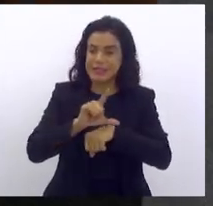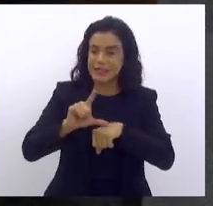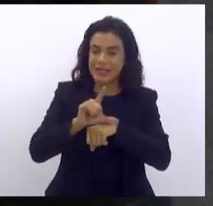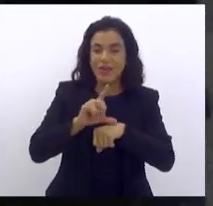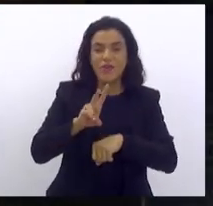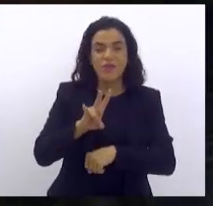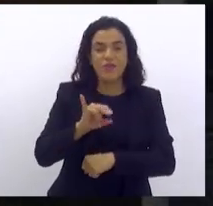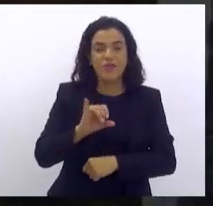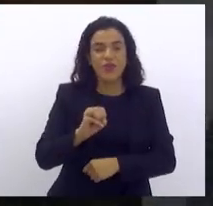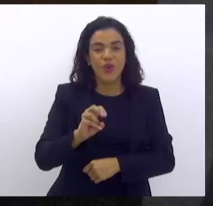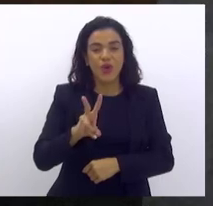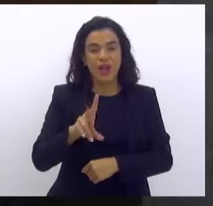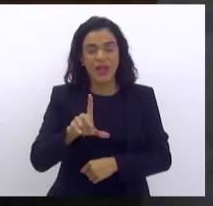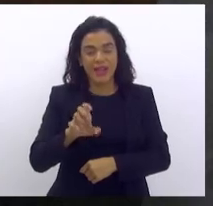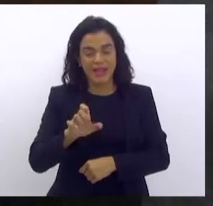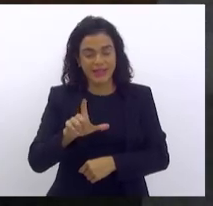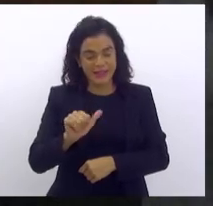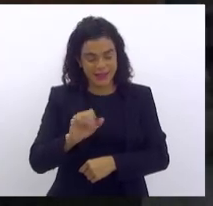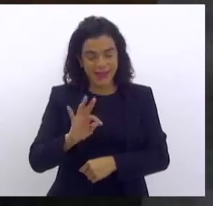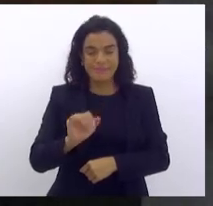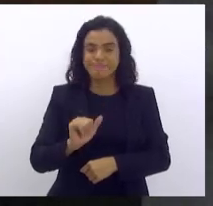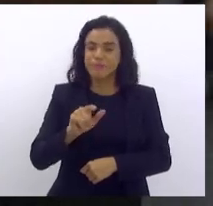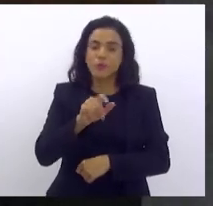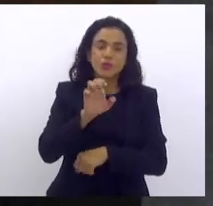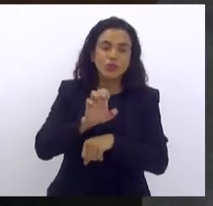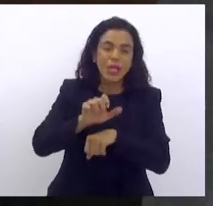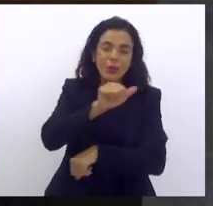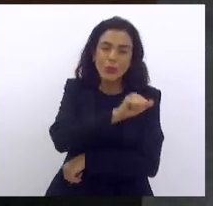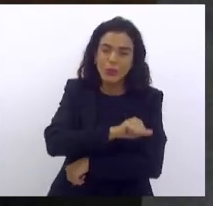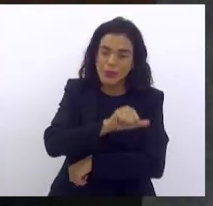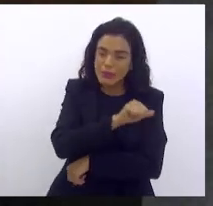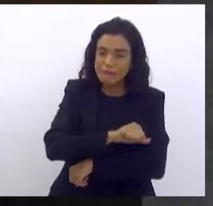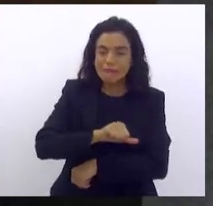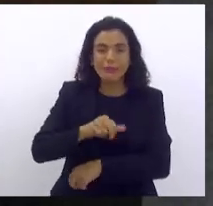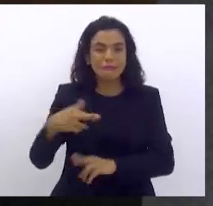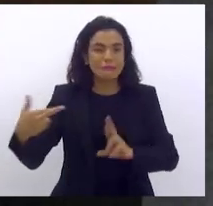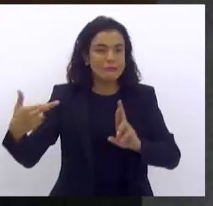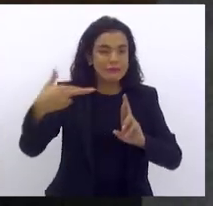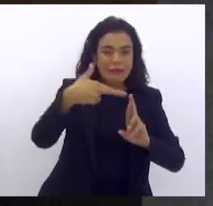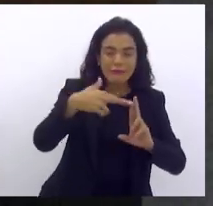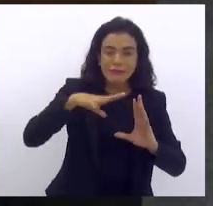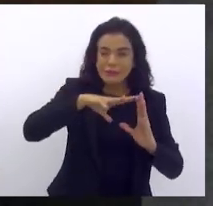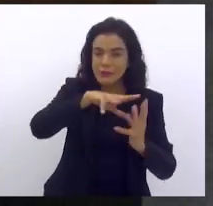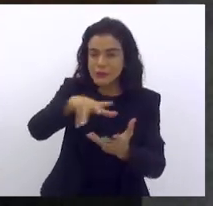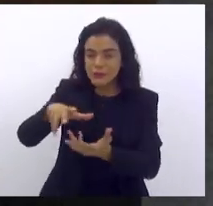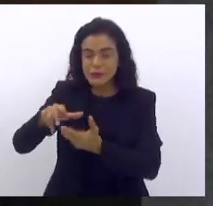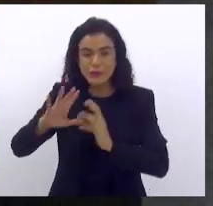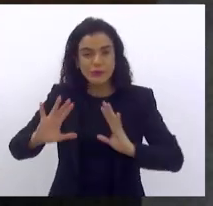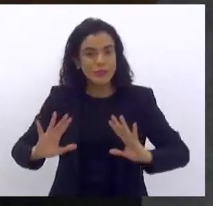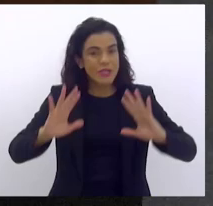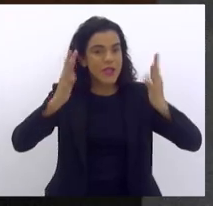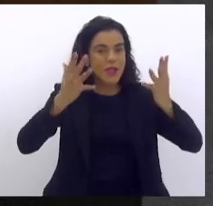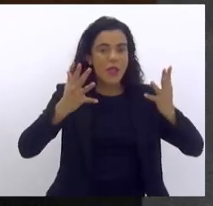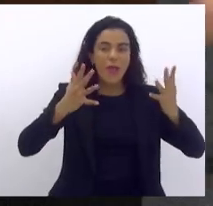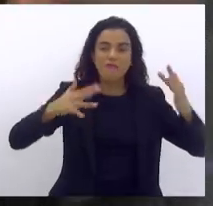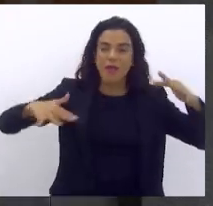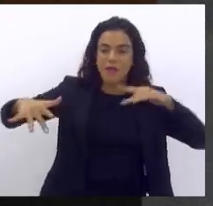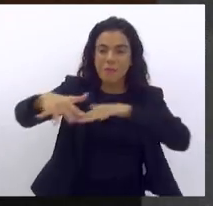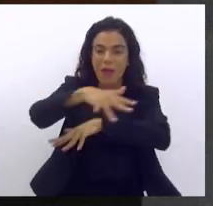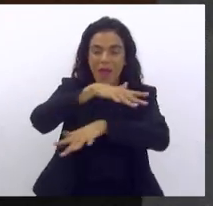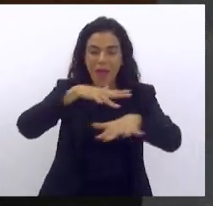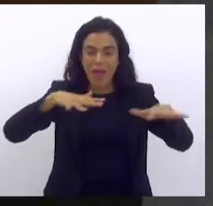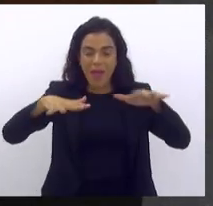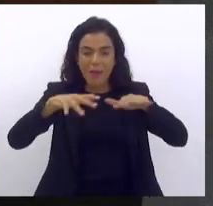dúvida que o Estado do Rio de Janeiro, com cidades que são referências no mundo em eventos públicos,